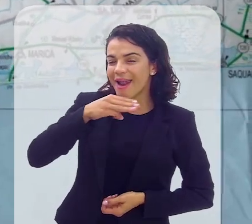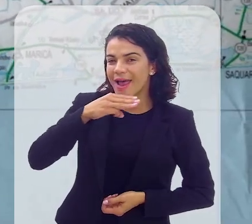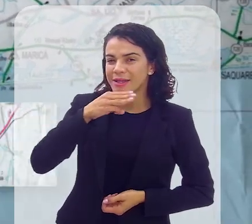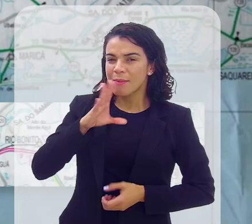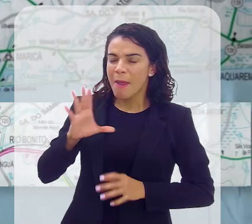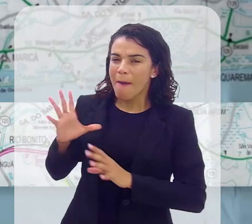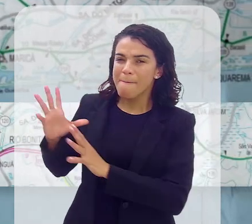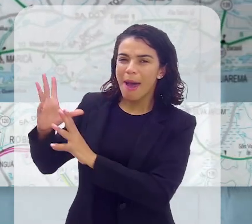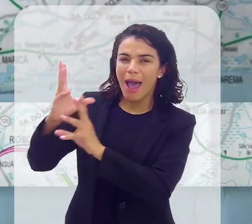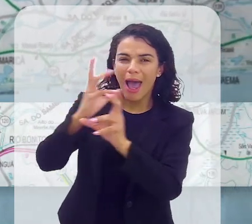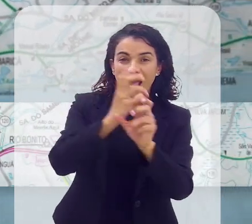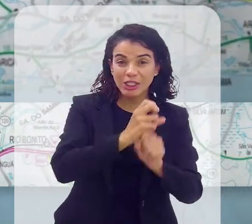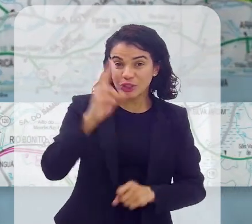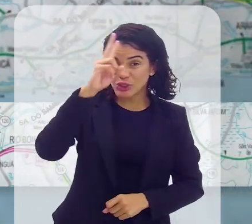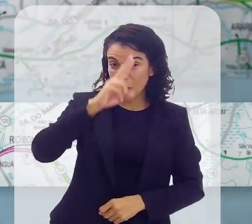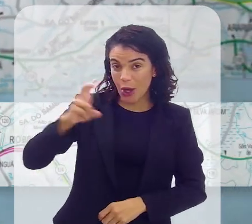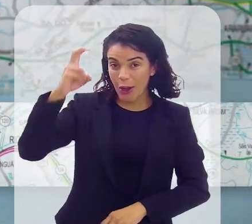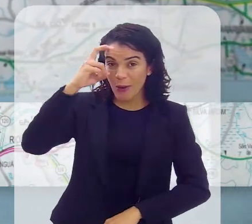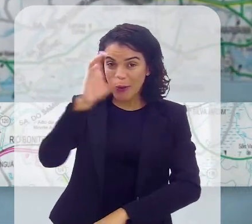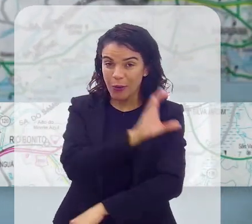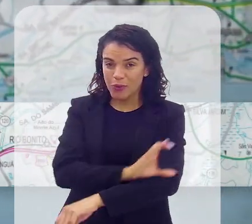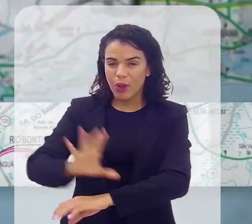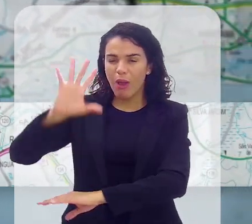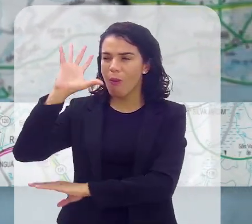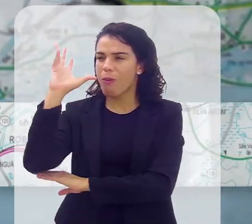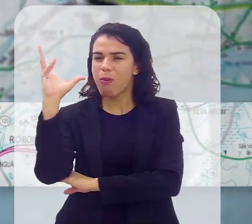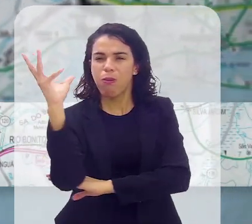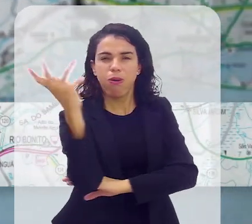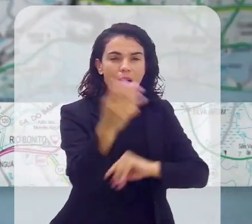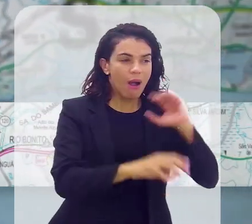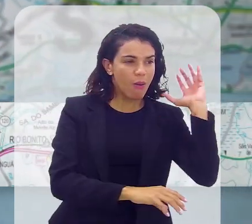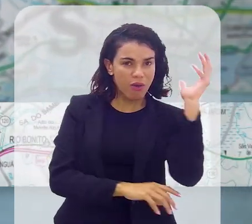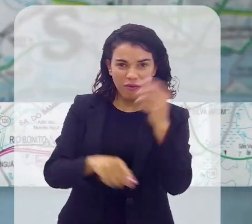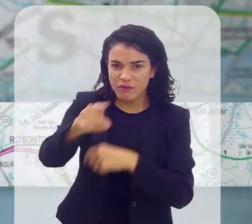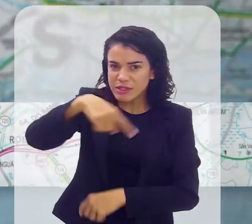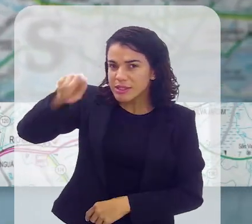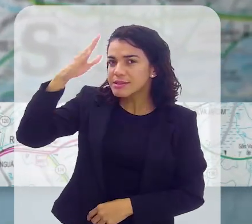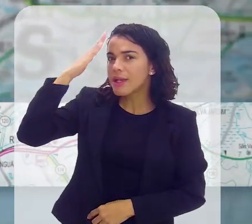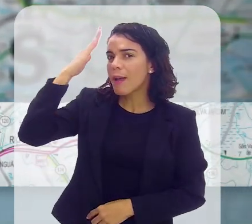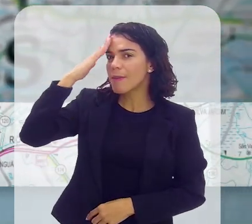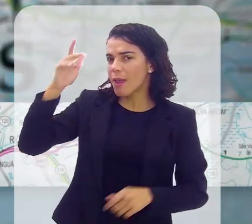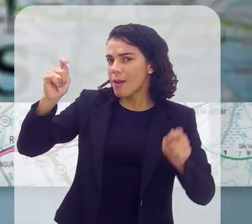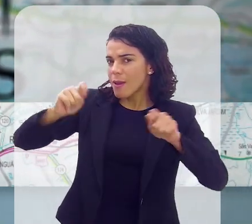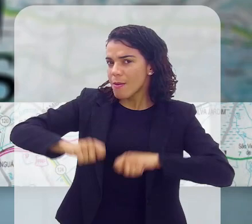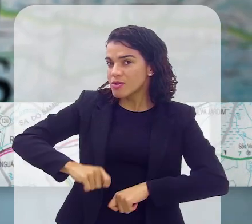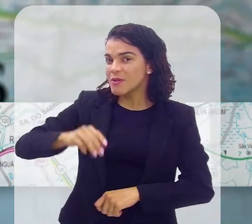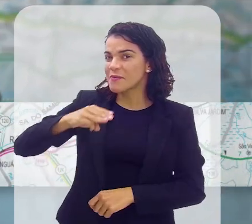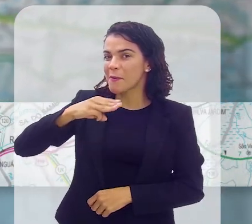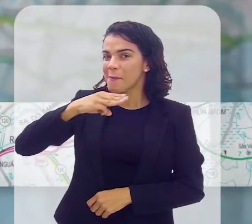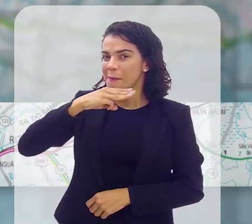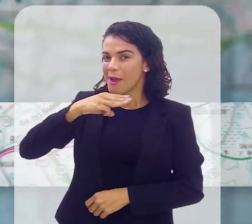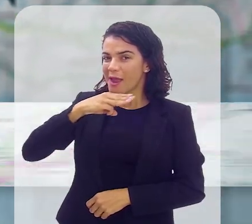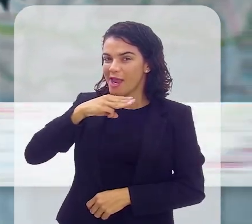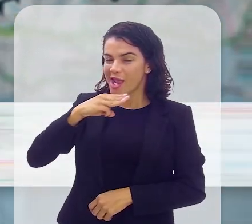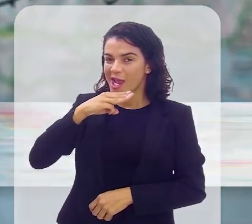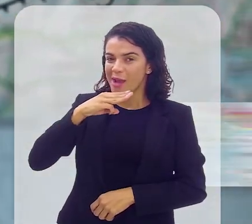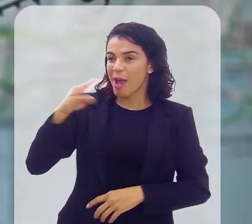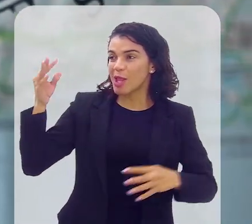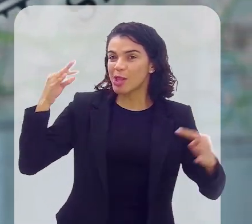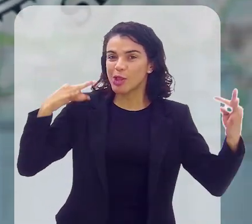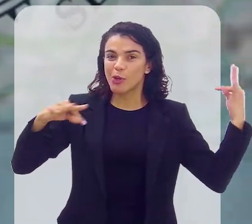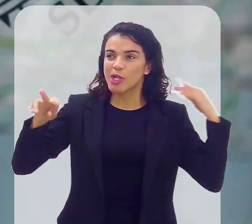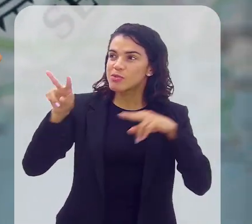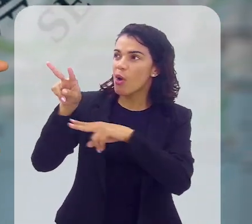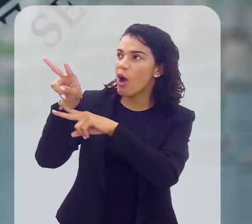Mangaratiba reúne história, cultura e uma natureza exuberante. Você sabia que é possível, em Mangaratiba,